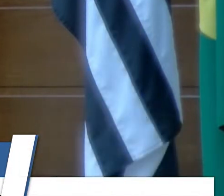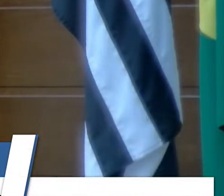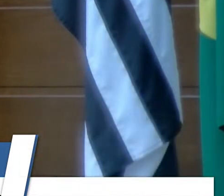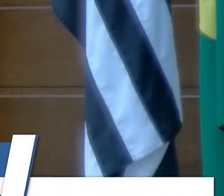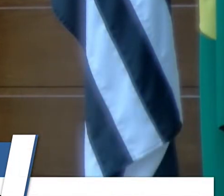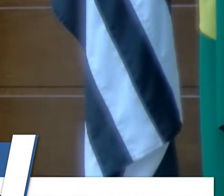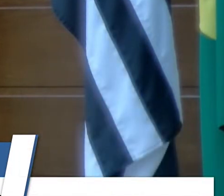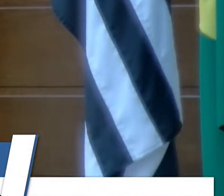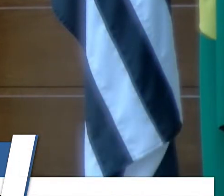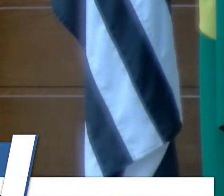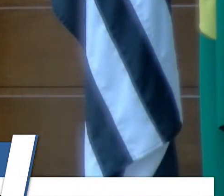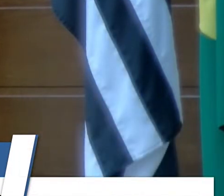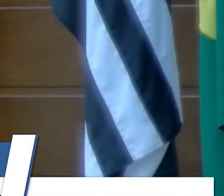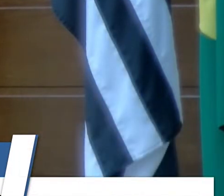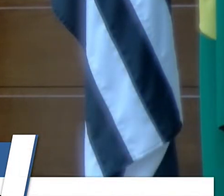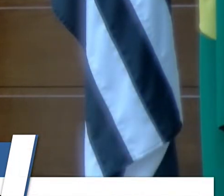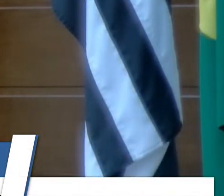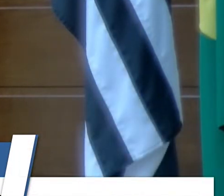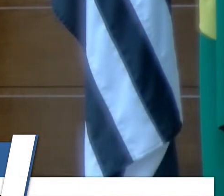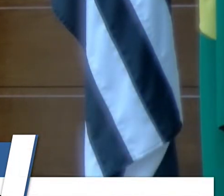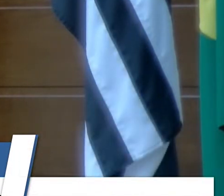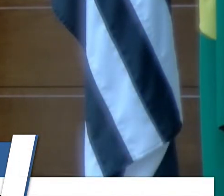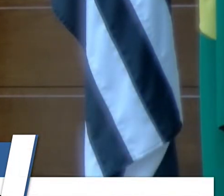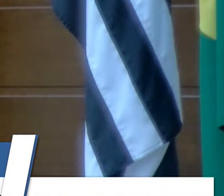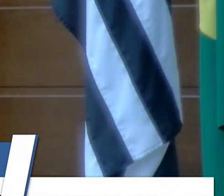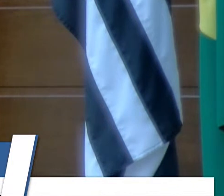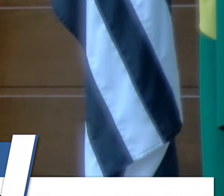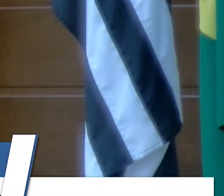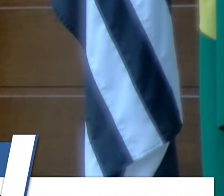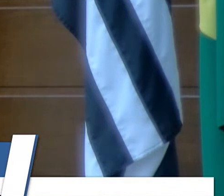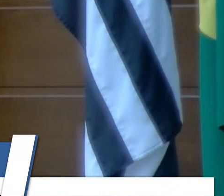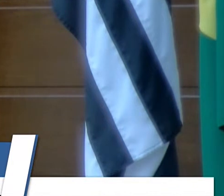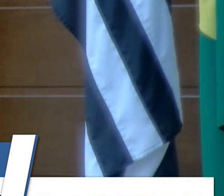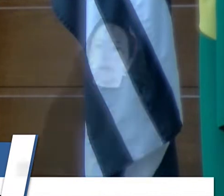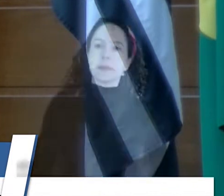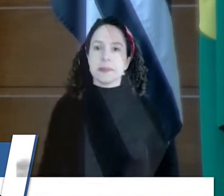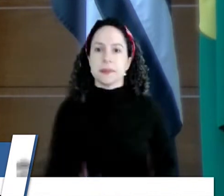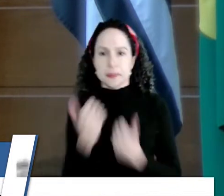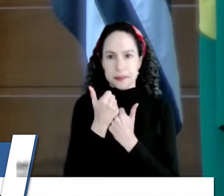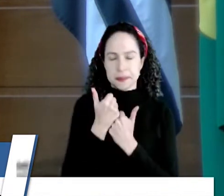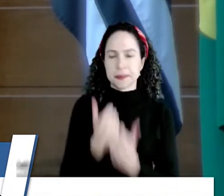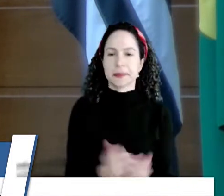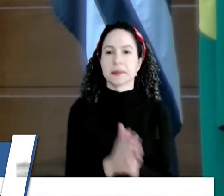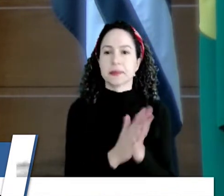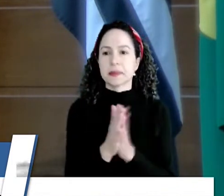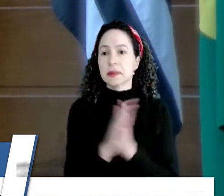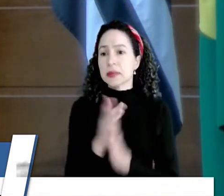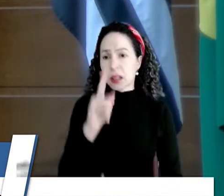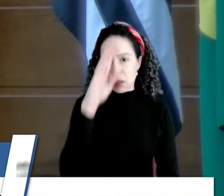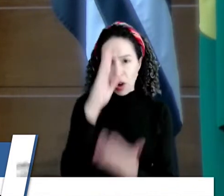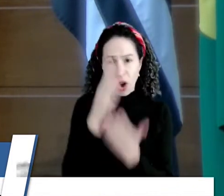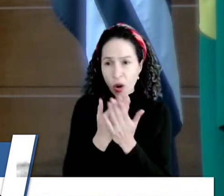momento que você não confia no serviço, não use, não chame. Entendeu? Porque